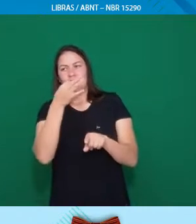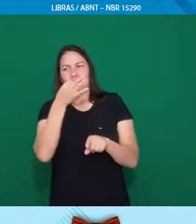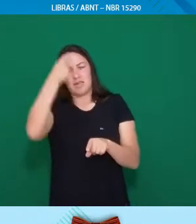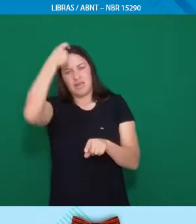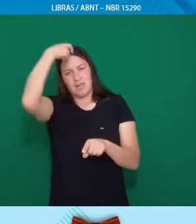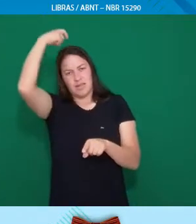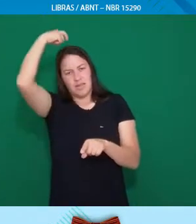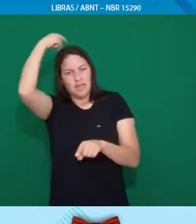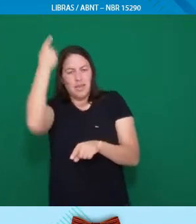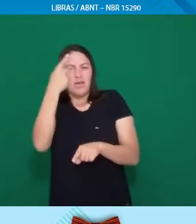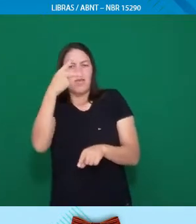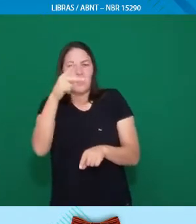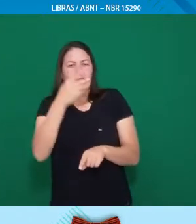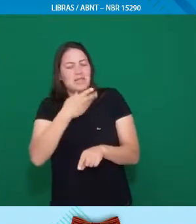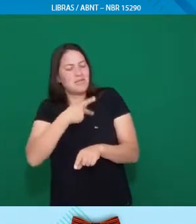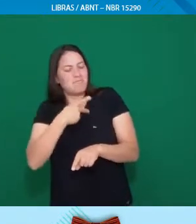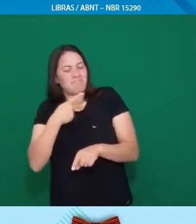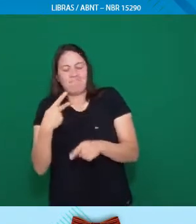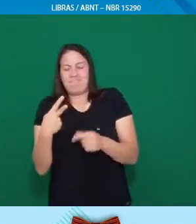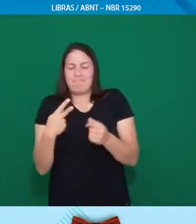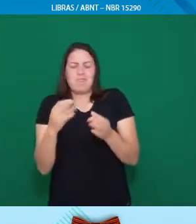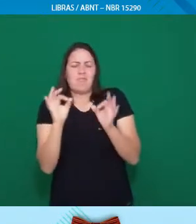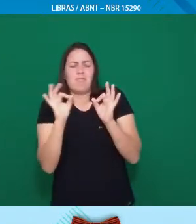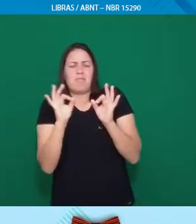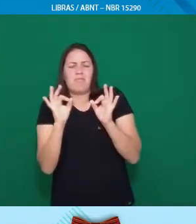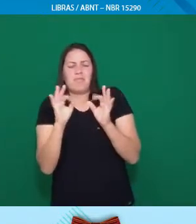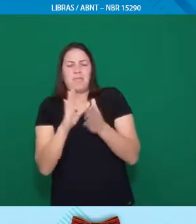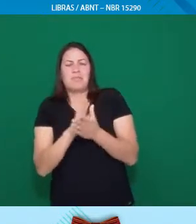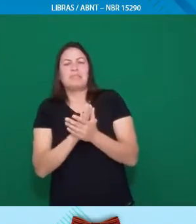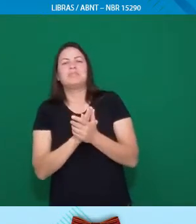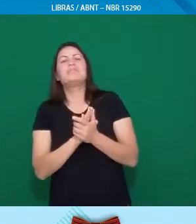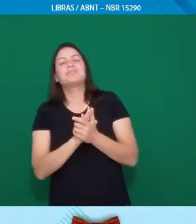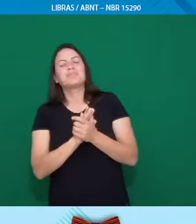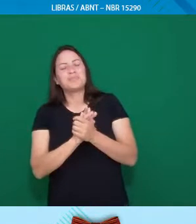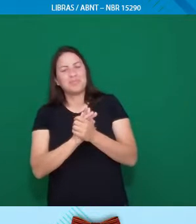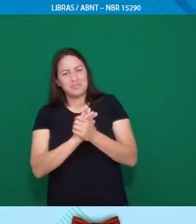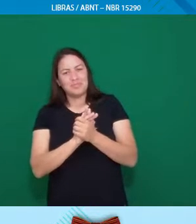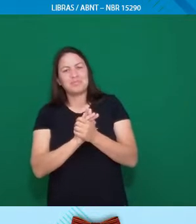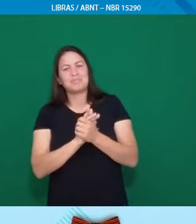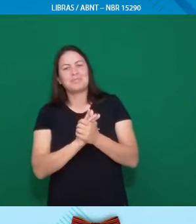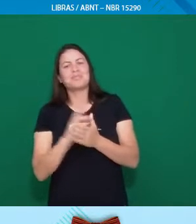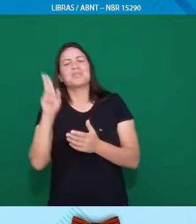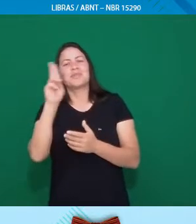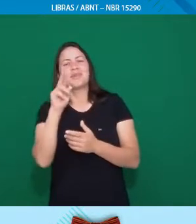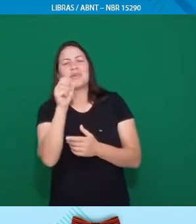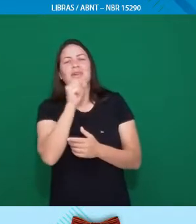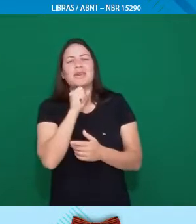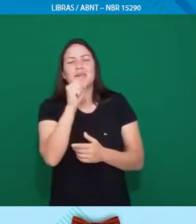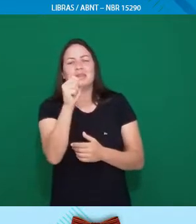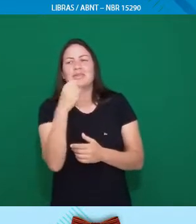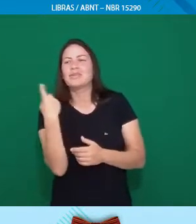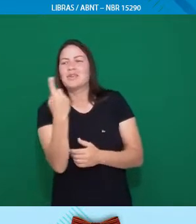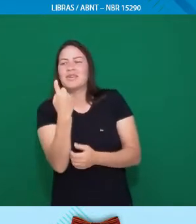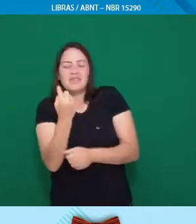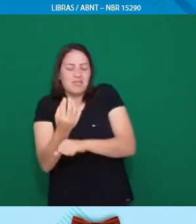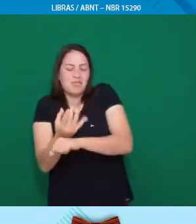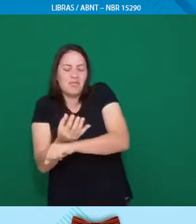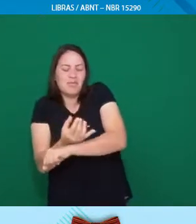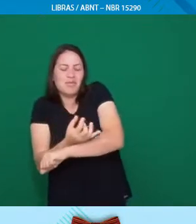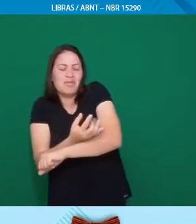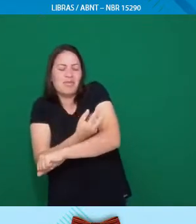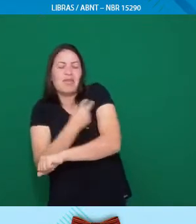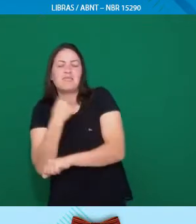forma que era o complementar Marli a gente Marli no passado no você vem aqui na seu usou a tribuna da casa e nós nos emocionamos